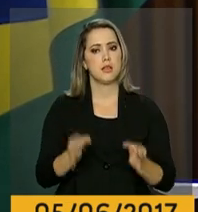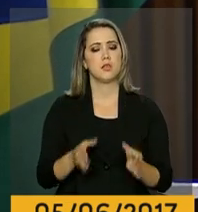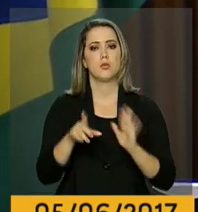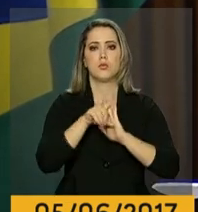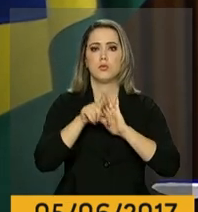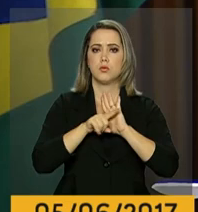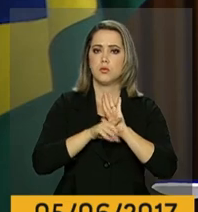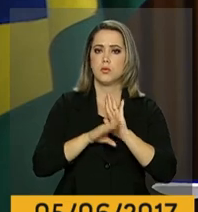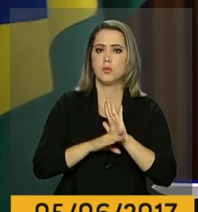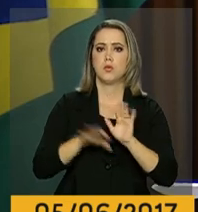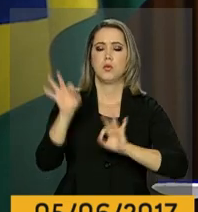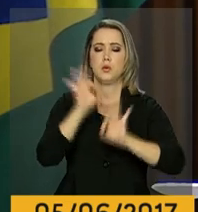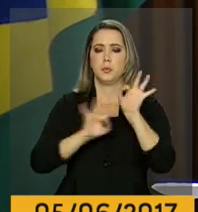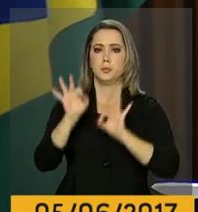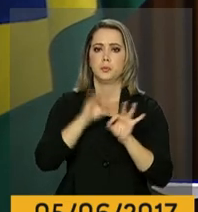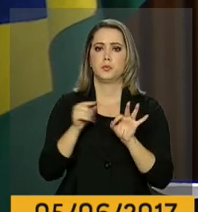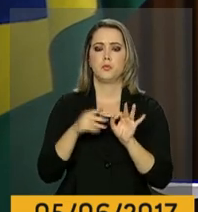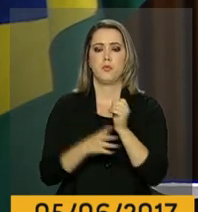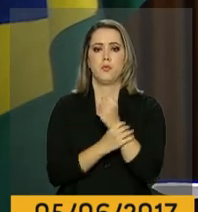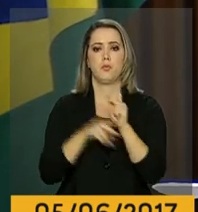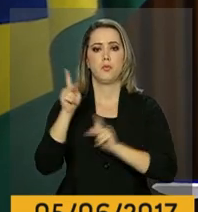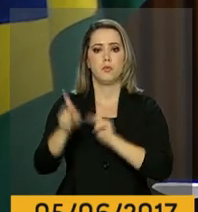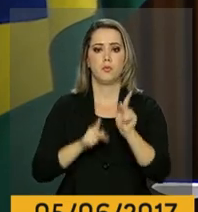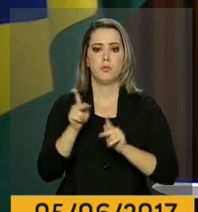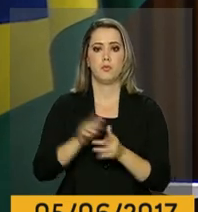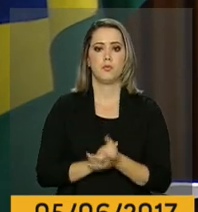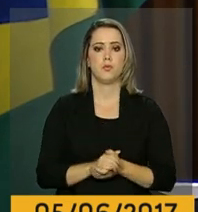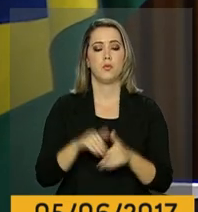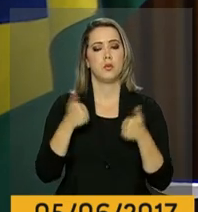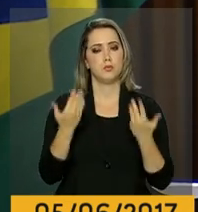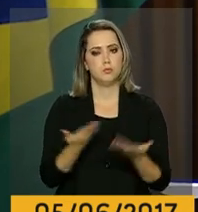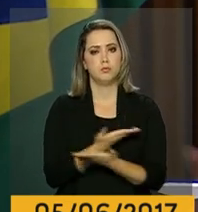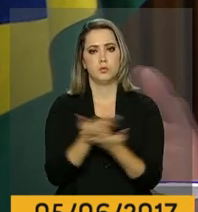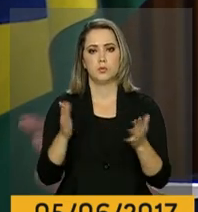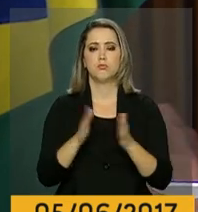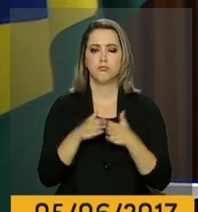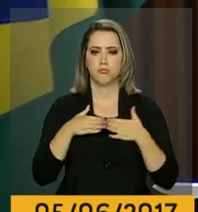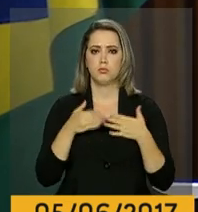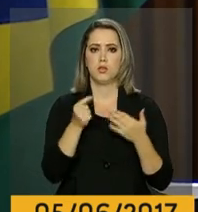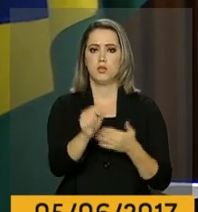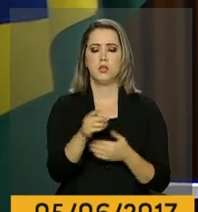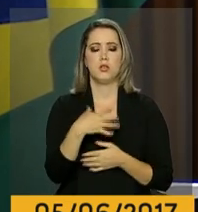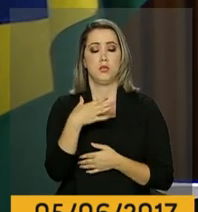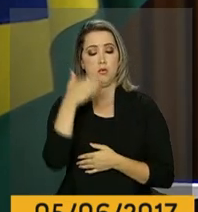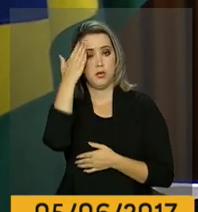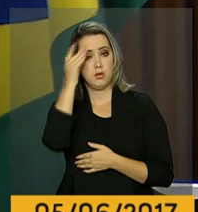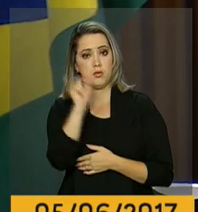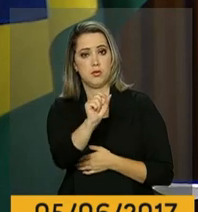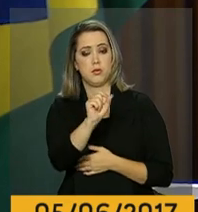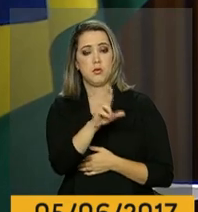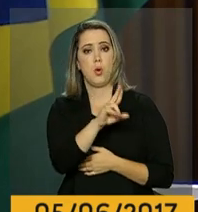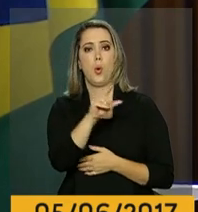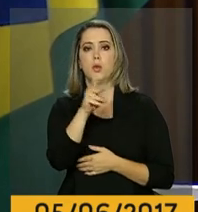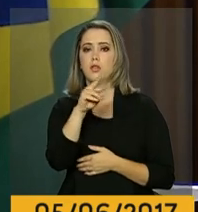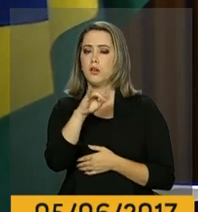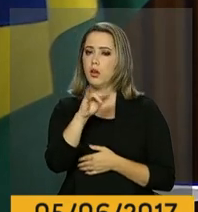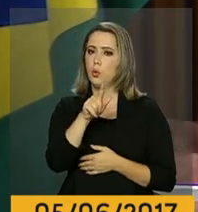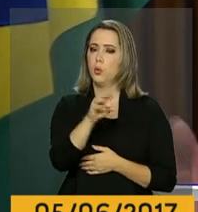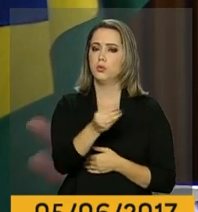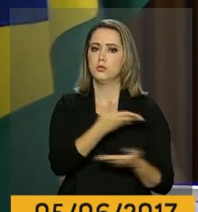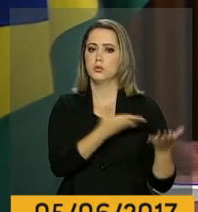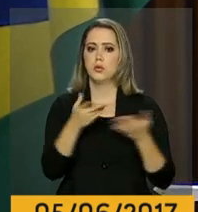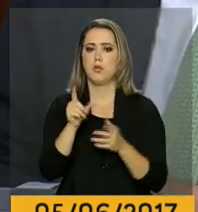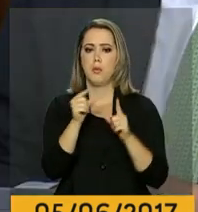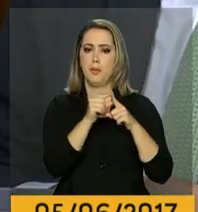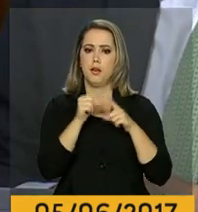do Plano Nacional eh de segurança pública e se me permitem eu gostaria de ouvir um pouco o Presidente Rodrigo Maia para dar